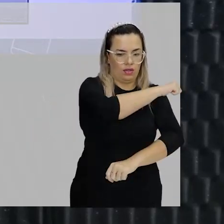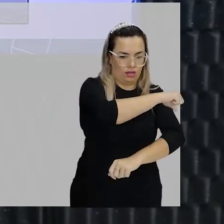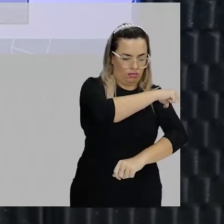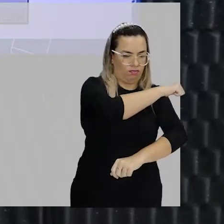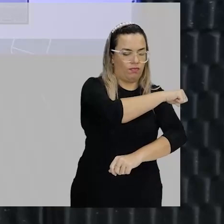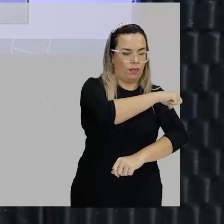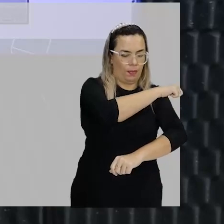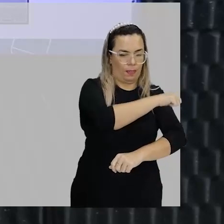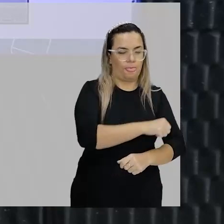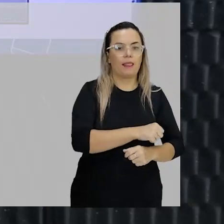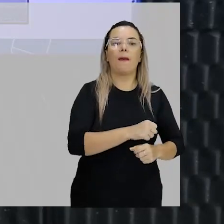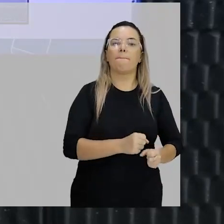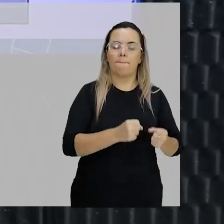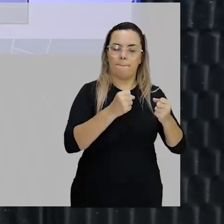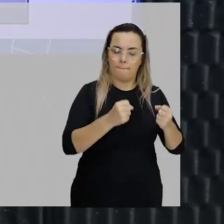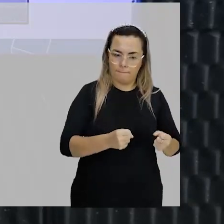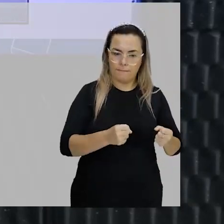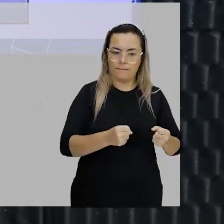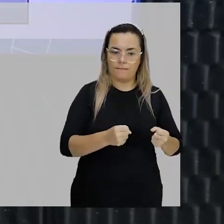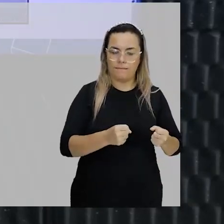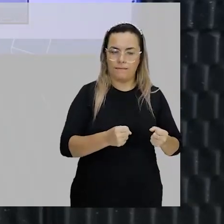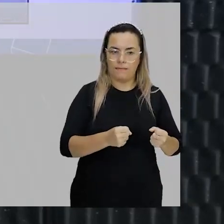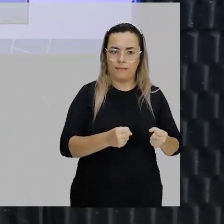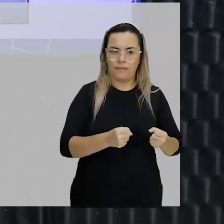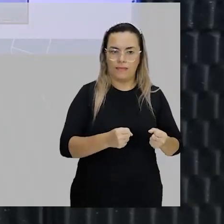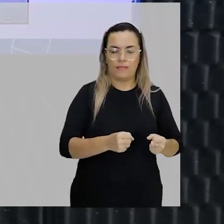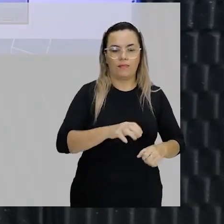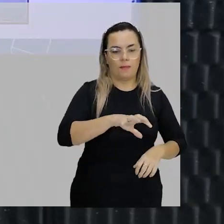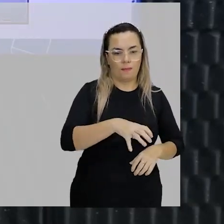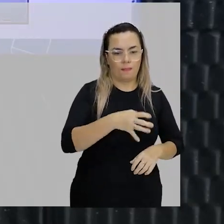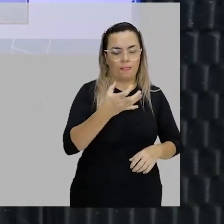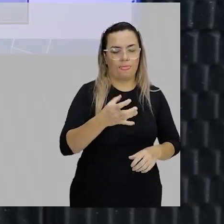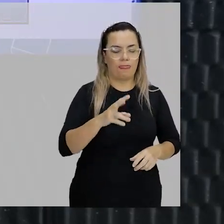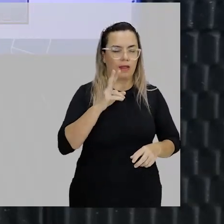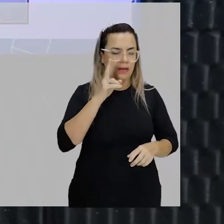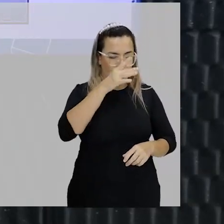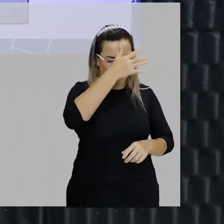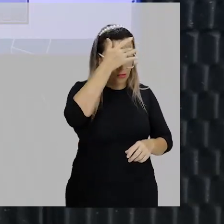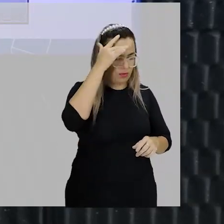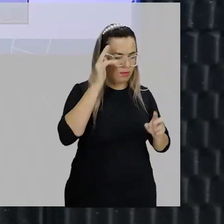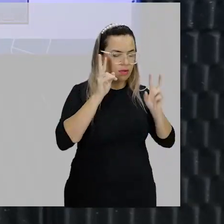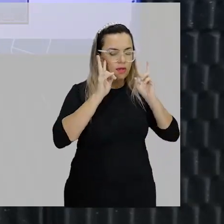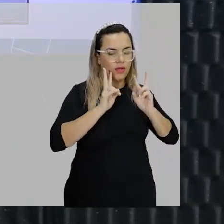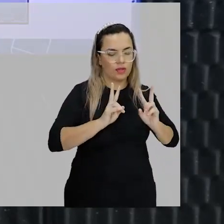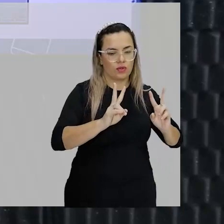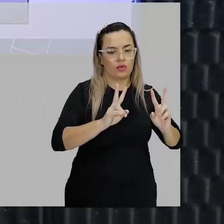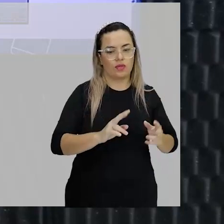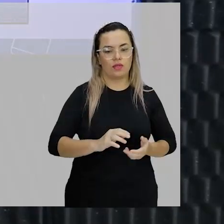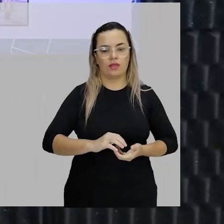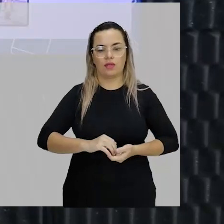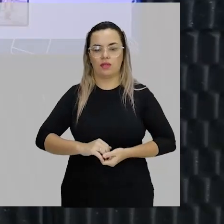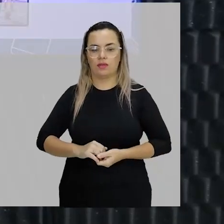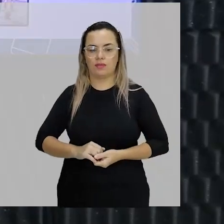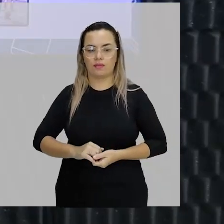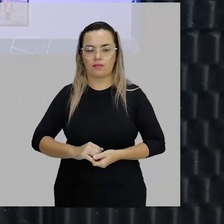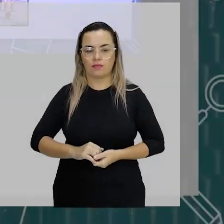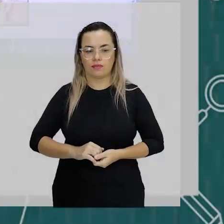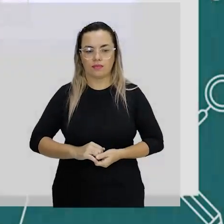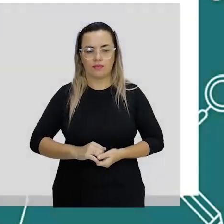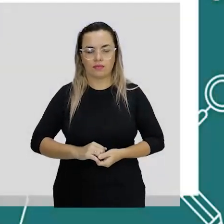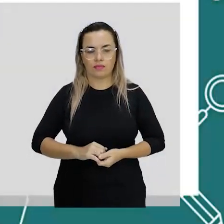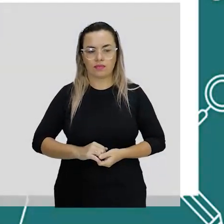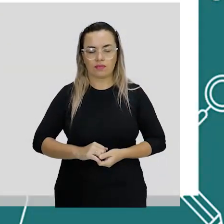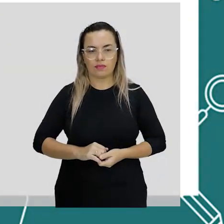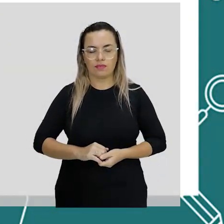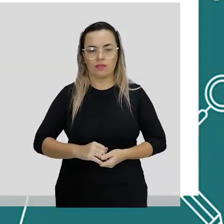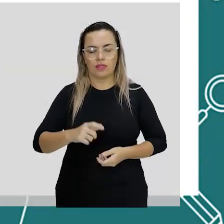Também é um local onde conseguia ter um bom público, comportar uma grande quantidade de pessoas.